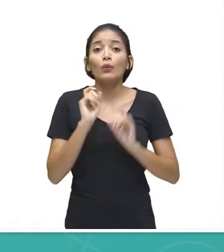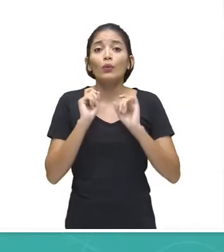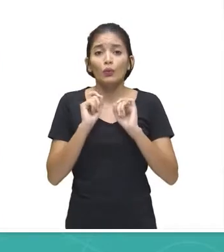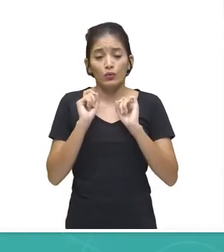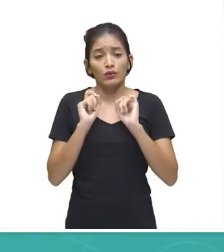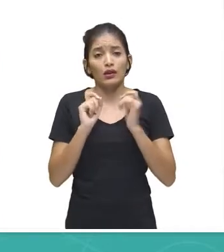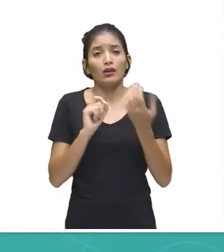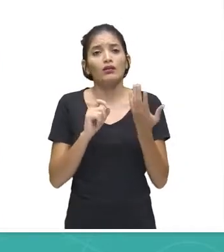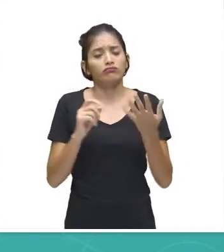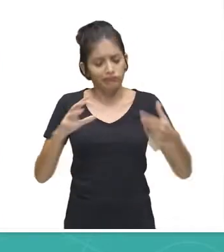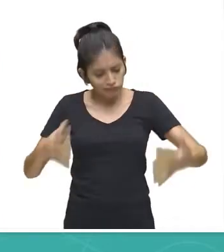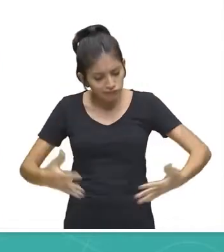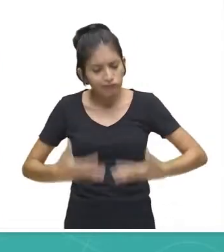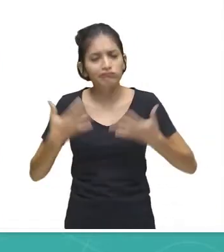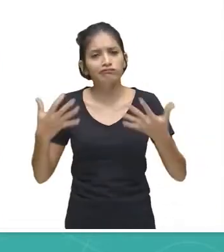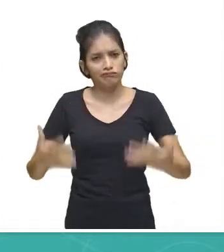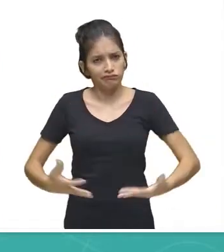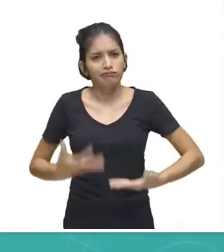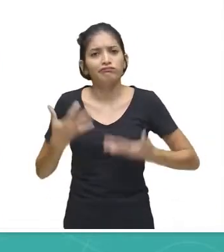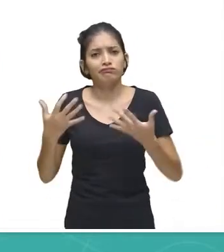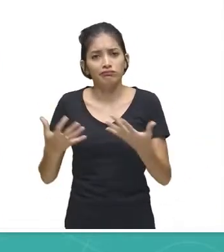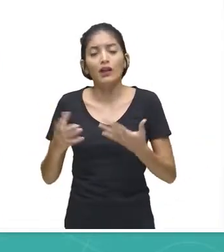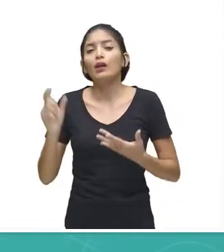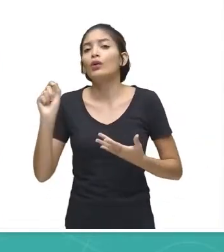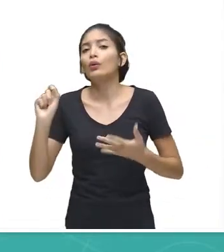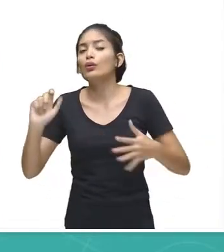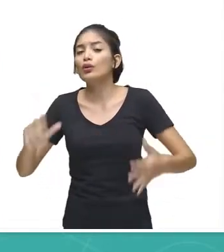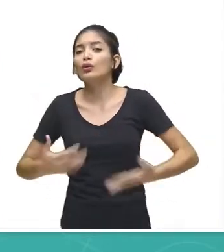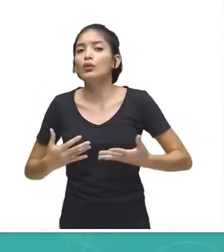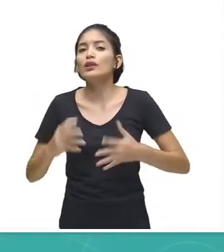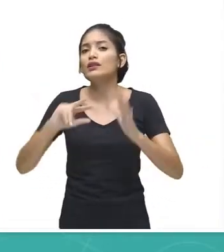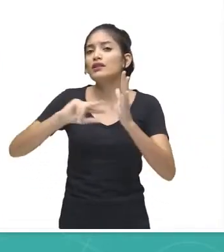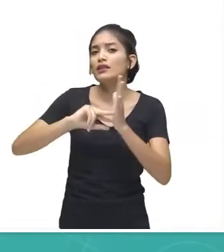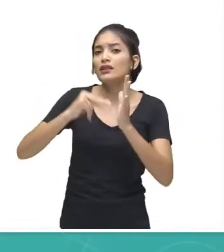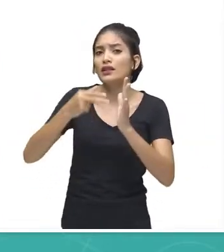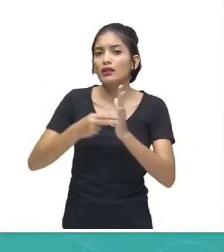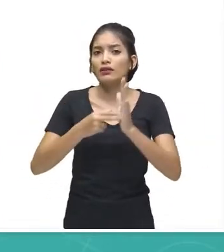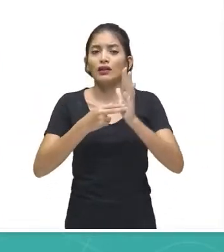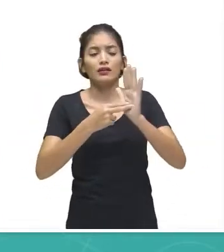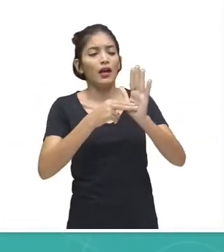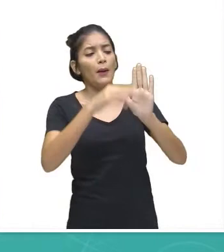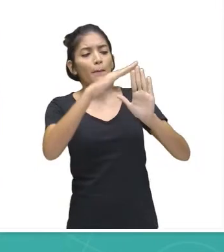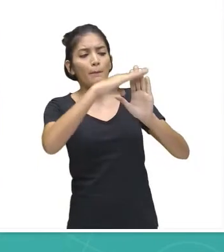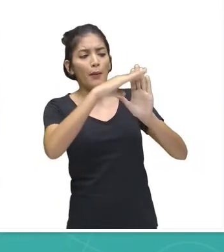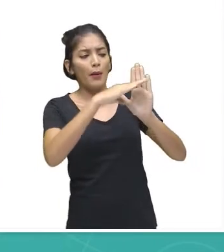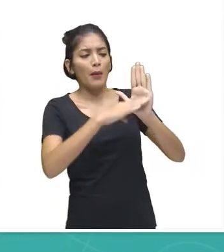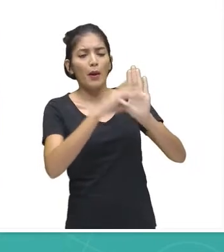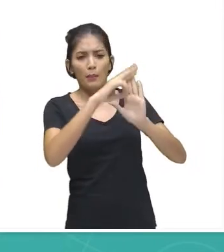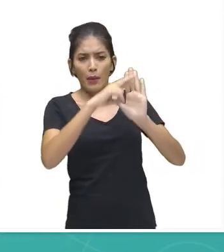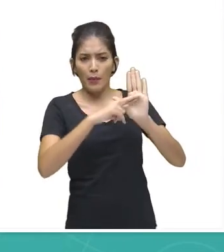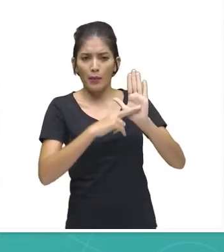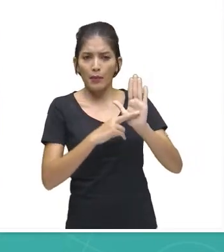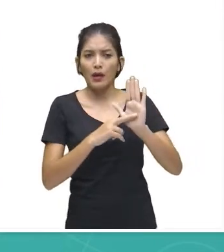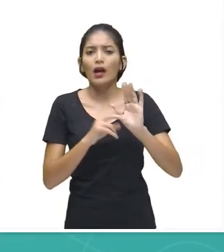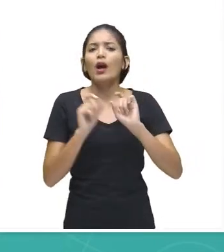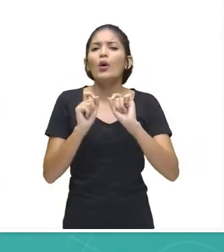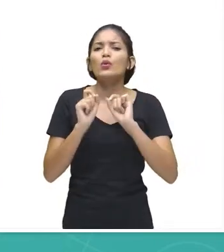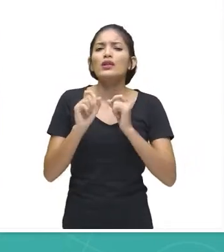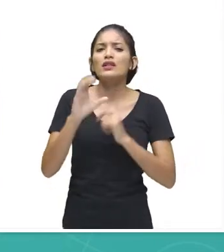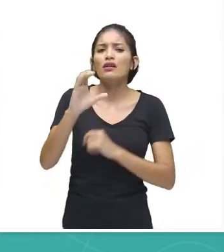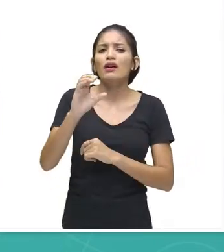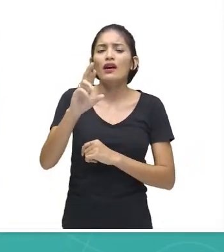nos move. E isto que nos move são os critérios. Vamos lá então ver o que são